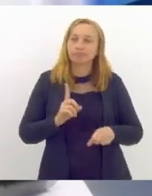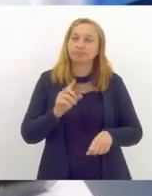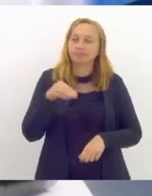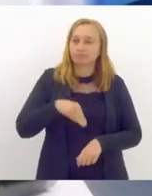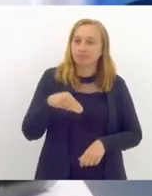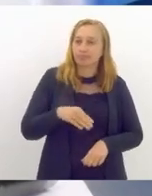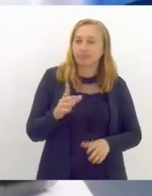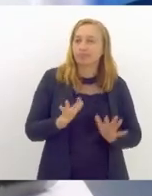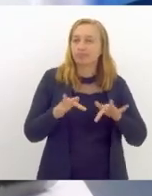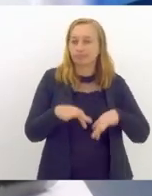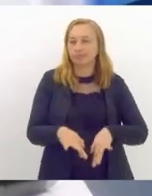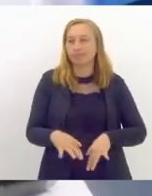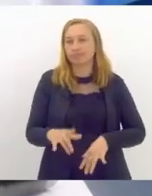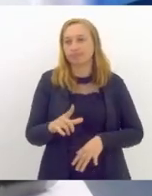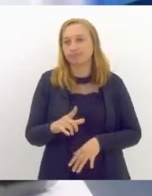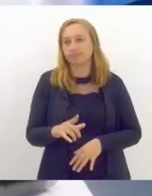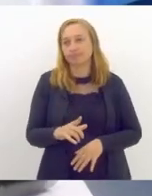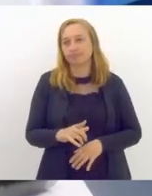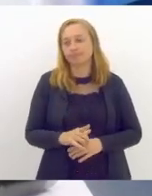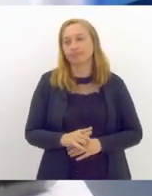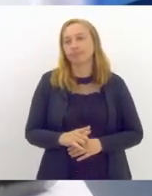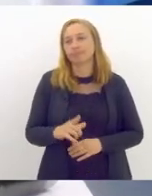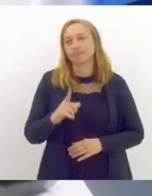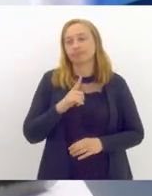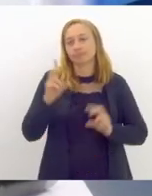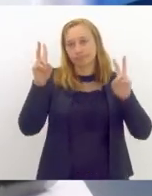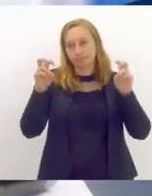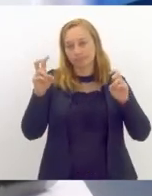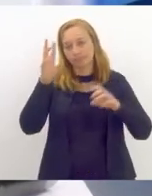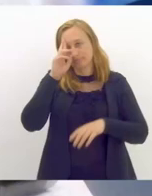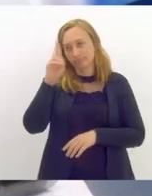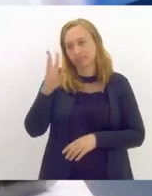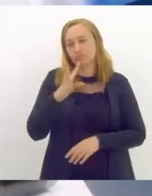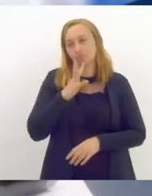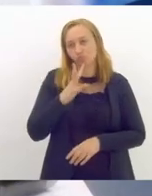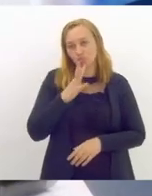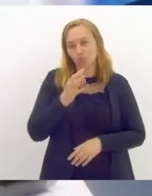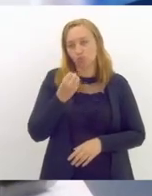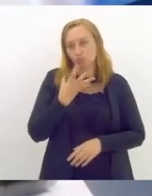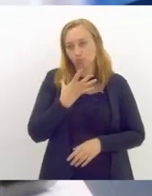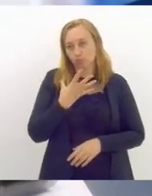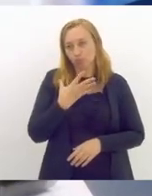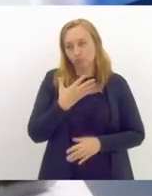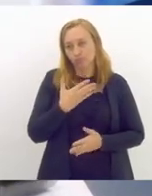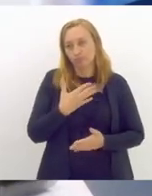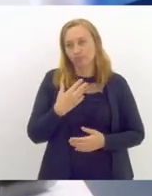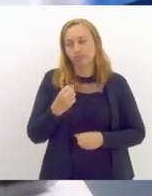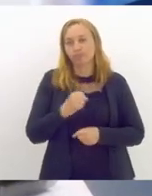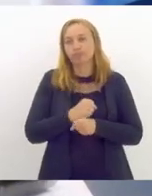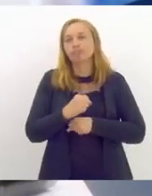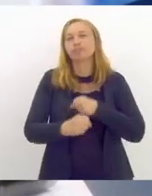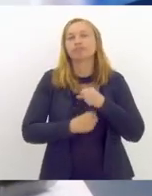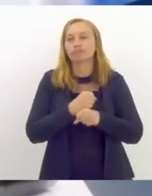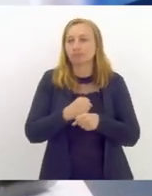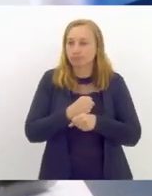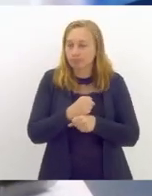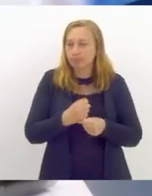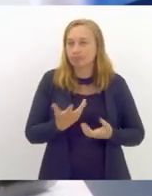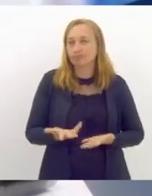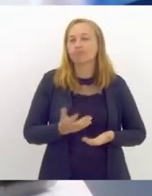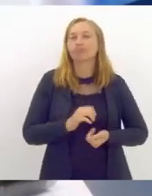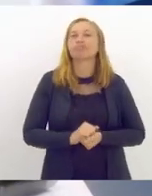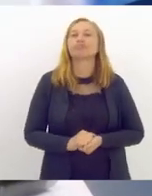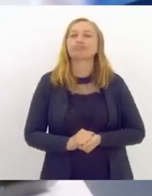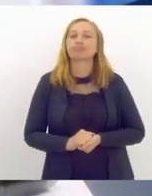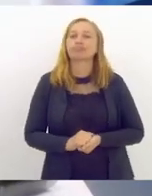é porque existe um preceito que o Senhor conhece bem que é o princípio da anualidade Prefeito constitucional